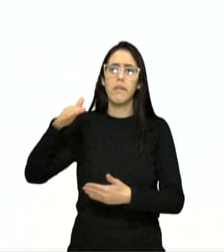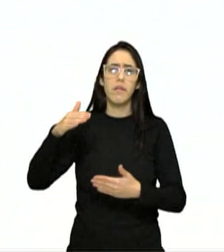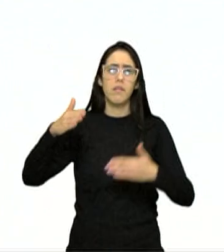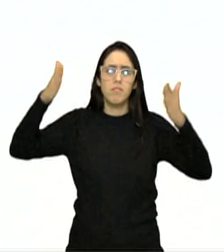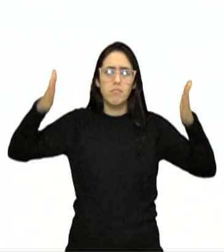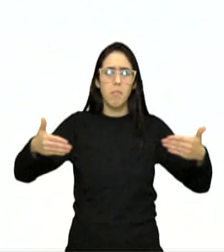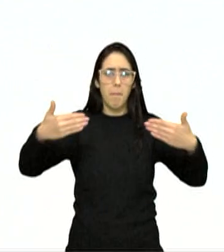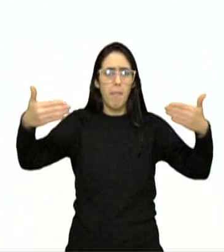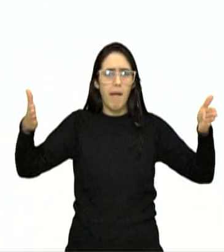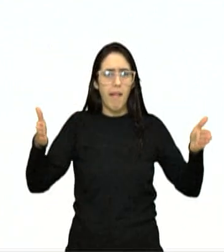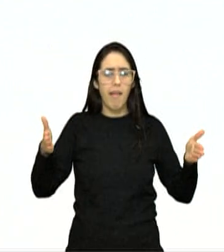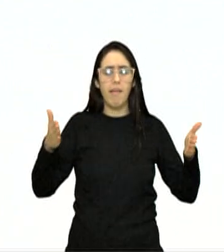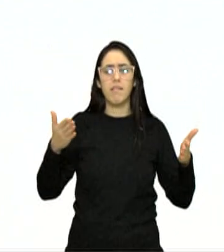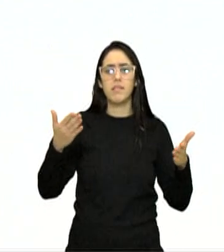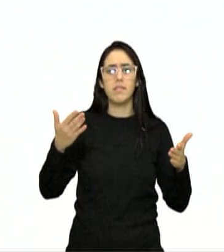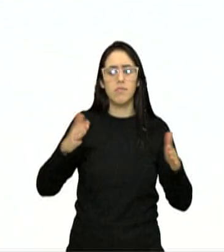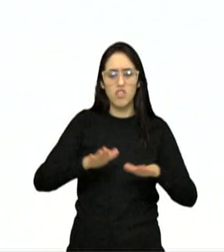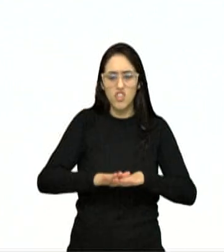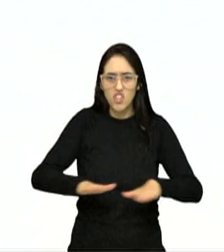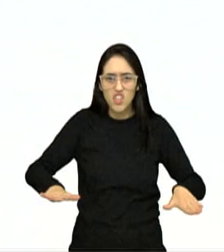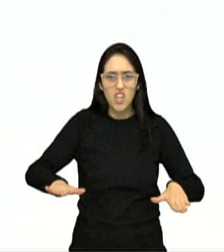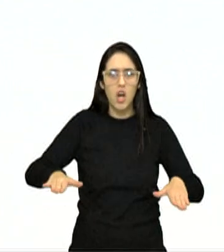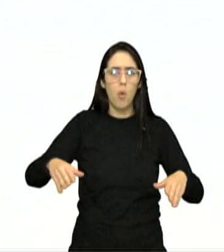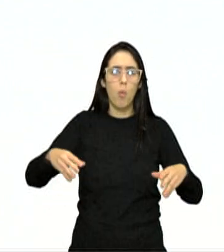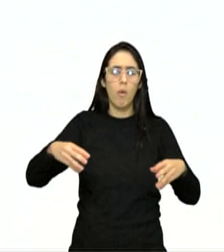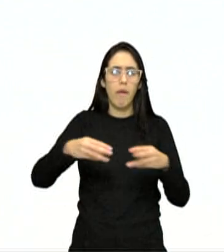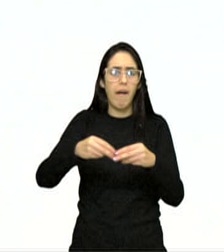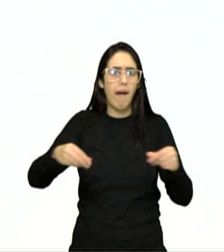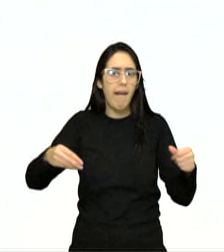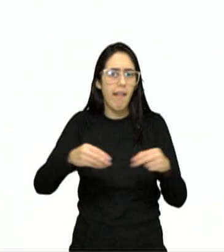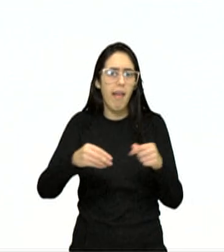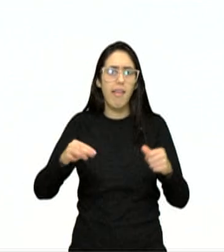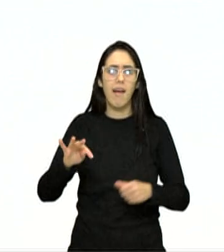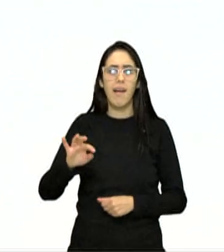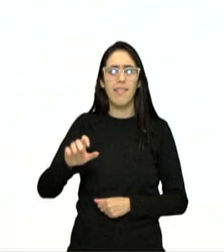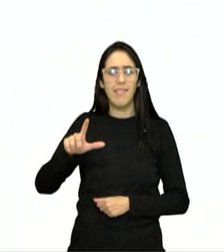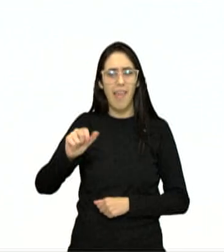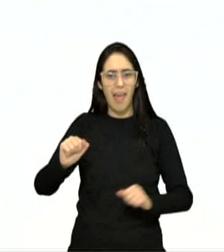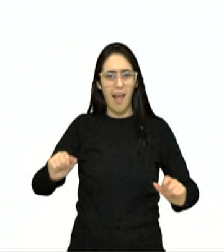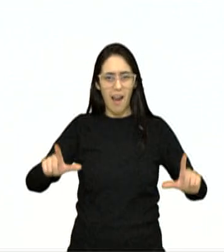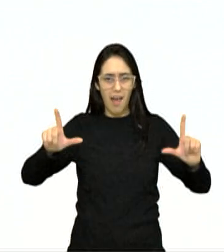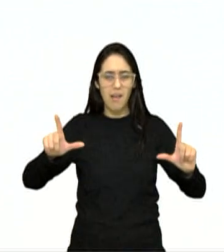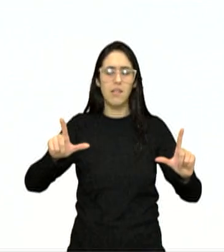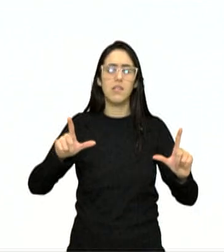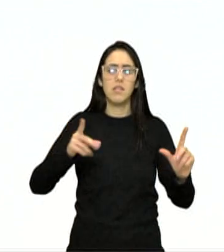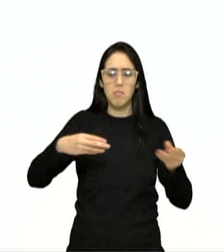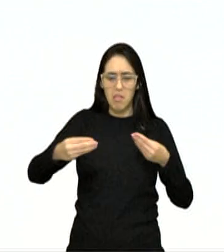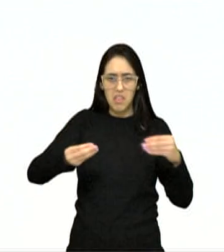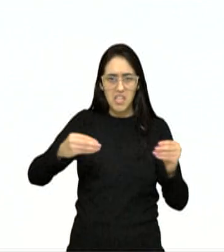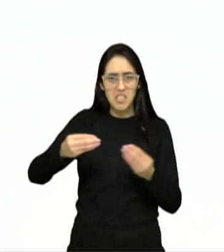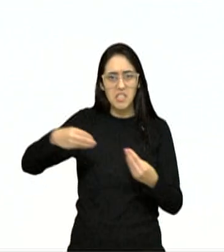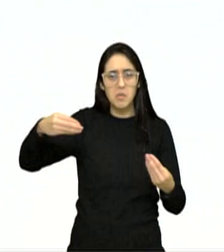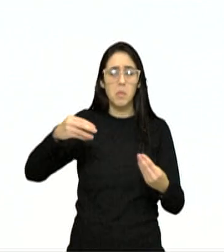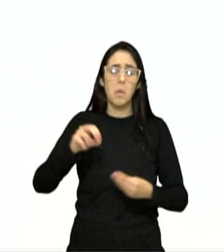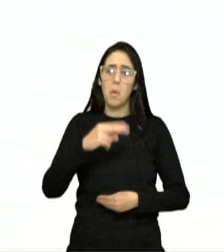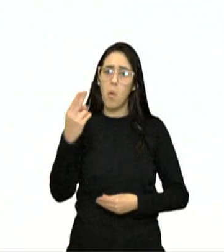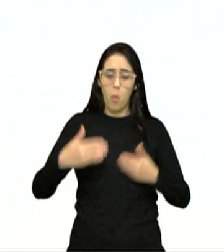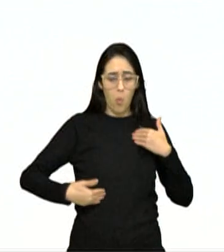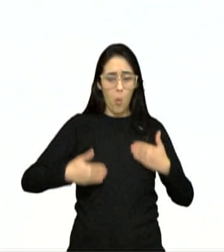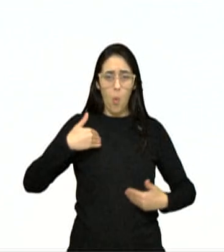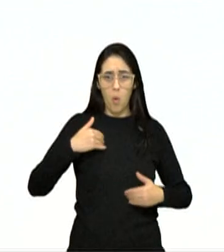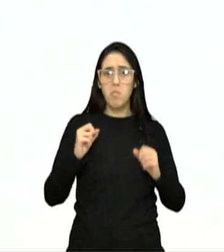lousa, chão, areia, telas, tecidos e até mesmo o nosso próprio corpo, como eu acabei de